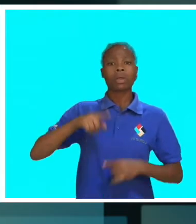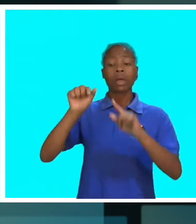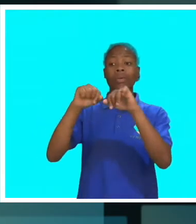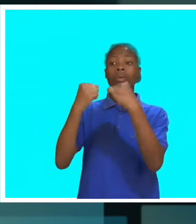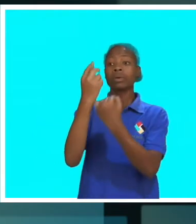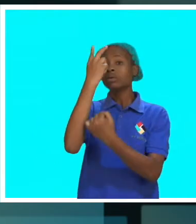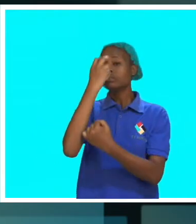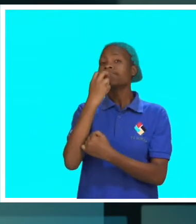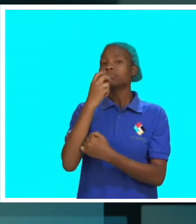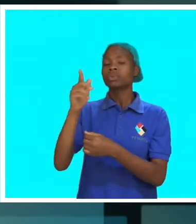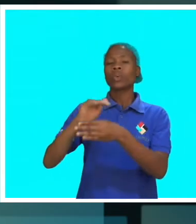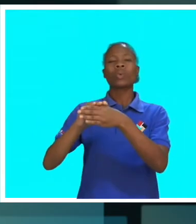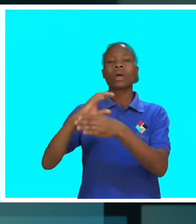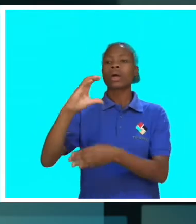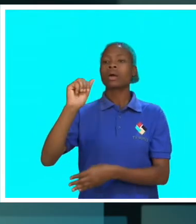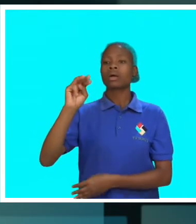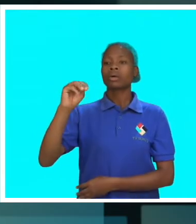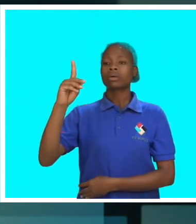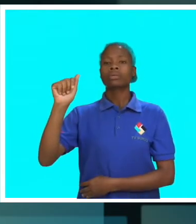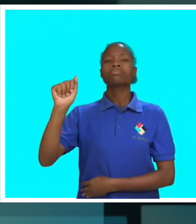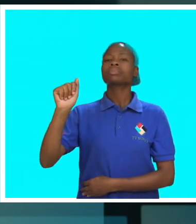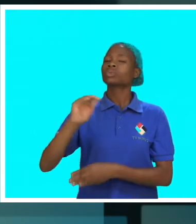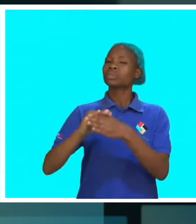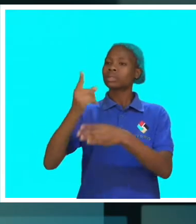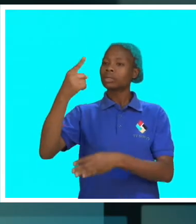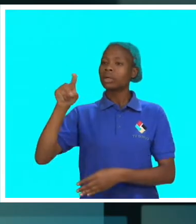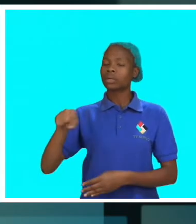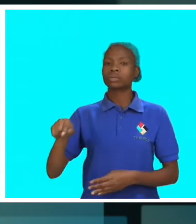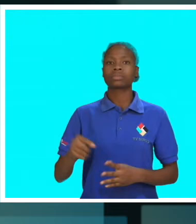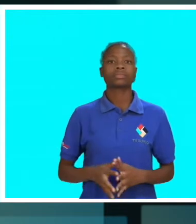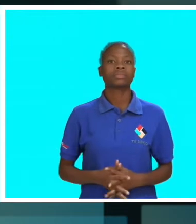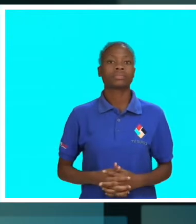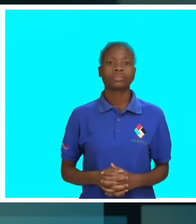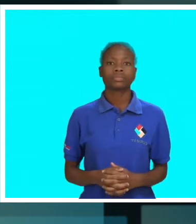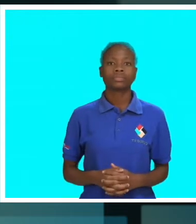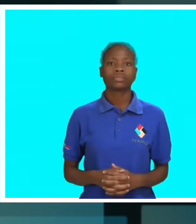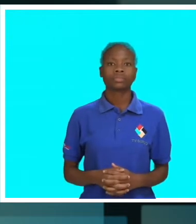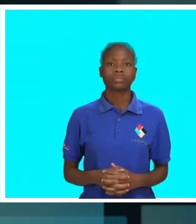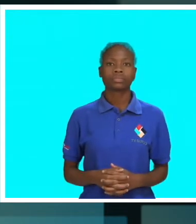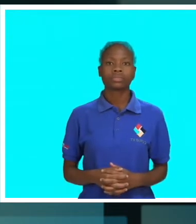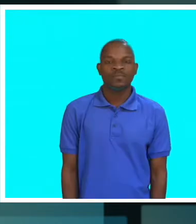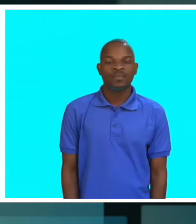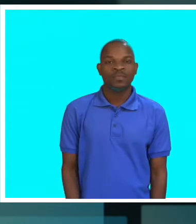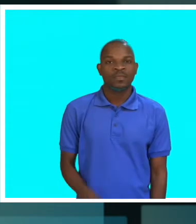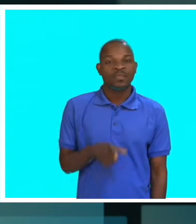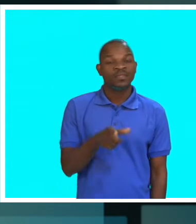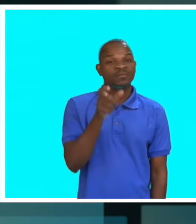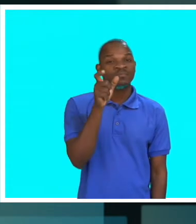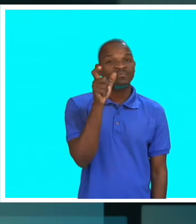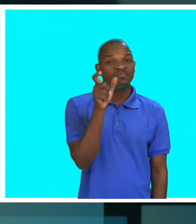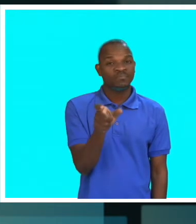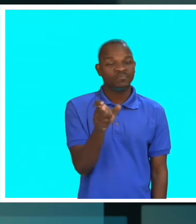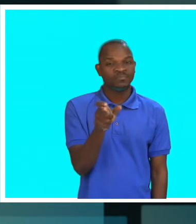Ambliops de Moçambique, diz que o termo adequado é pessoa com deficiência. Esta